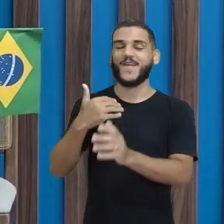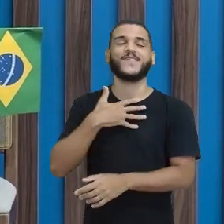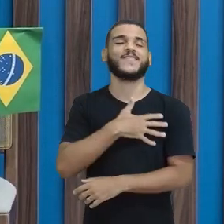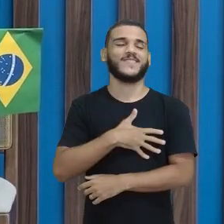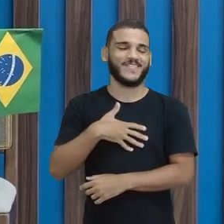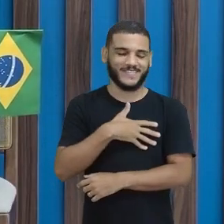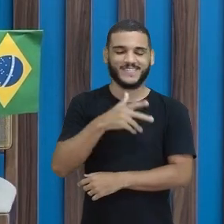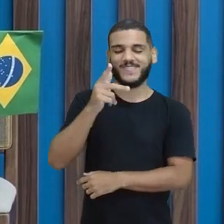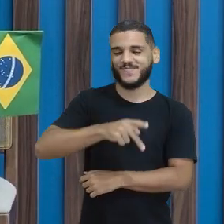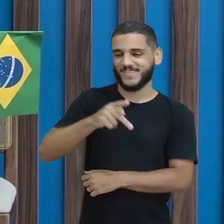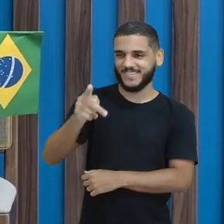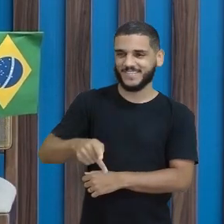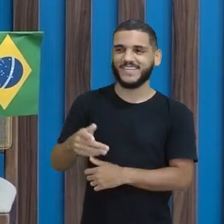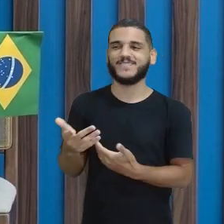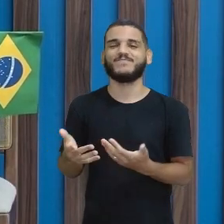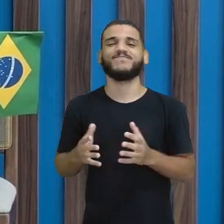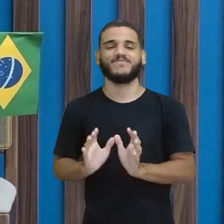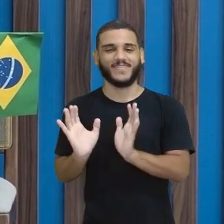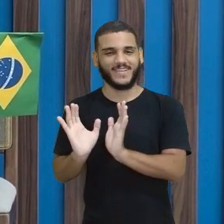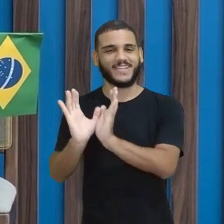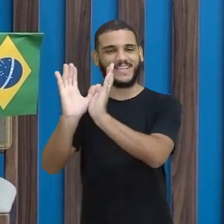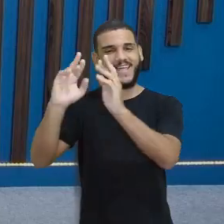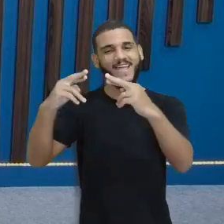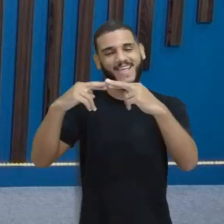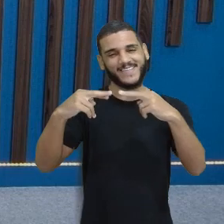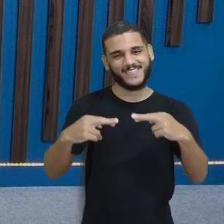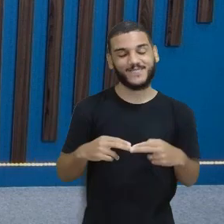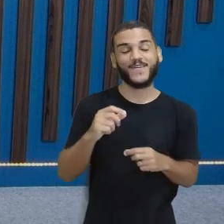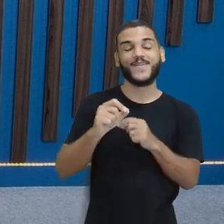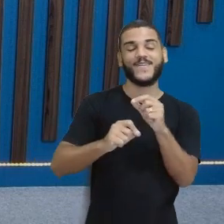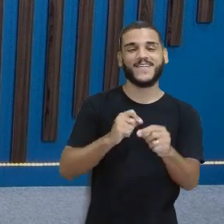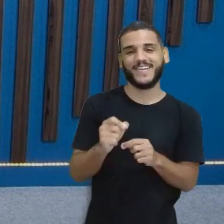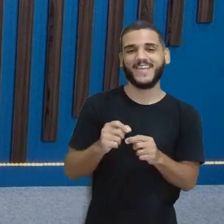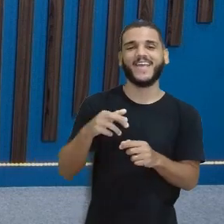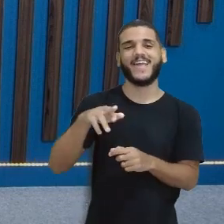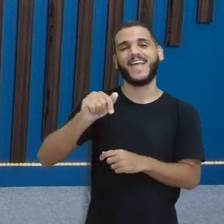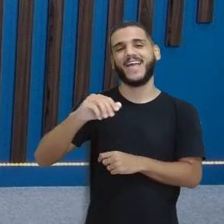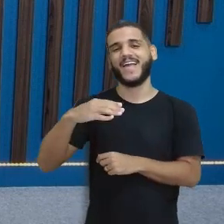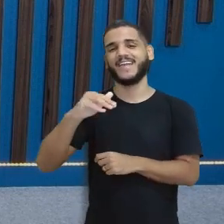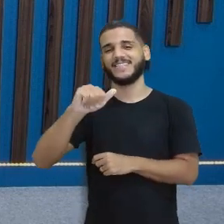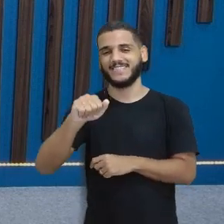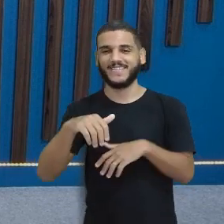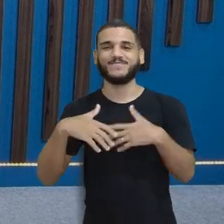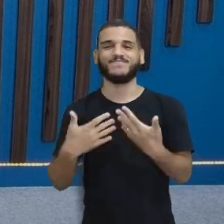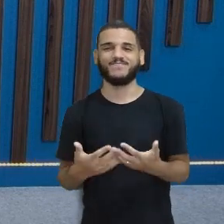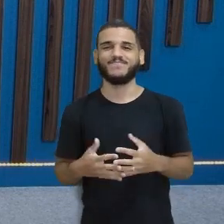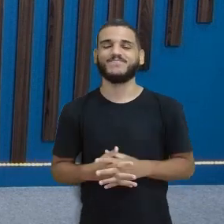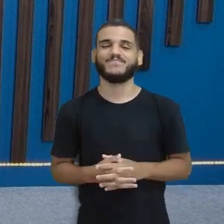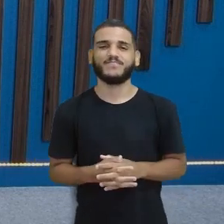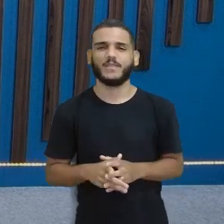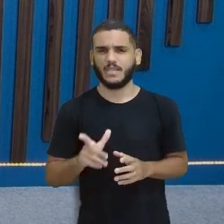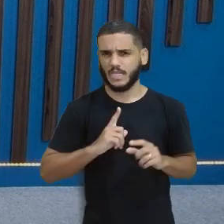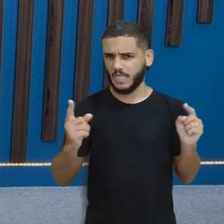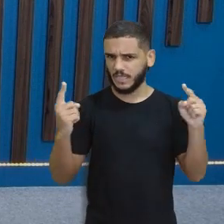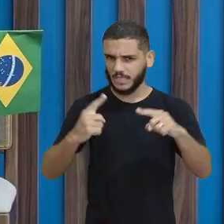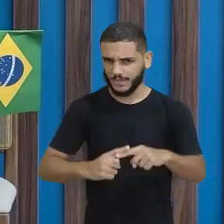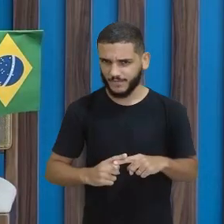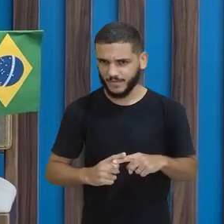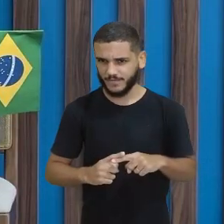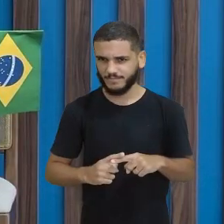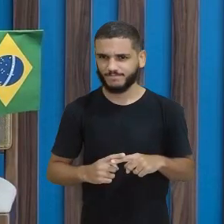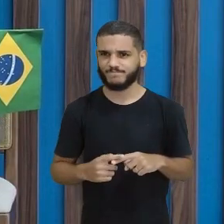Professora Cátia Taça rima Com Raça Olha aí E aí Tem mais algum desafio aqui?